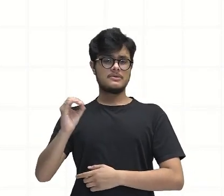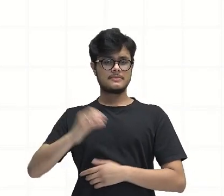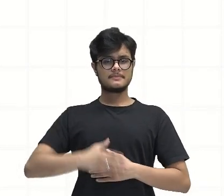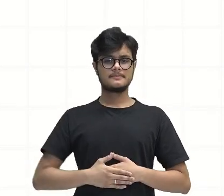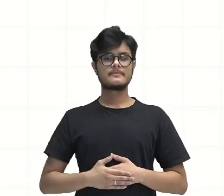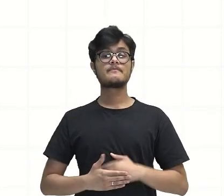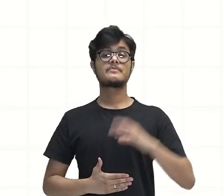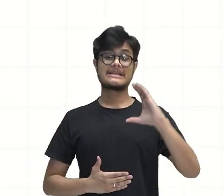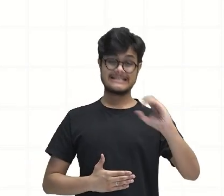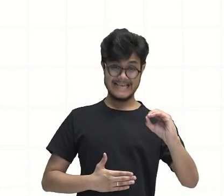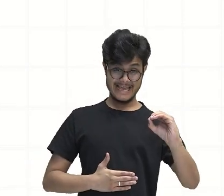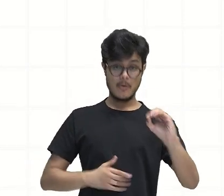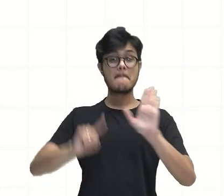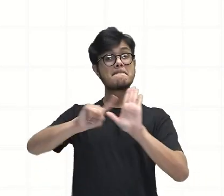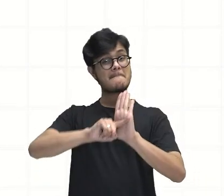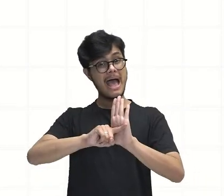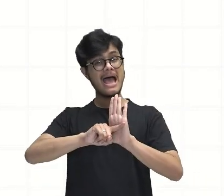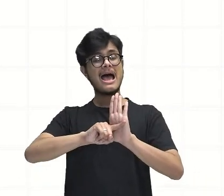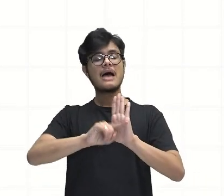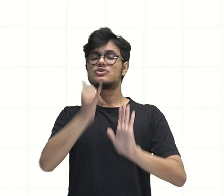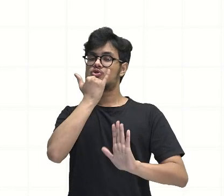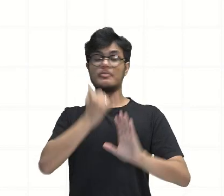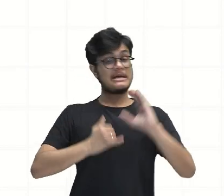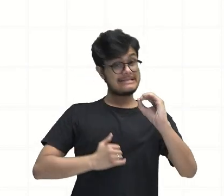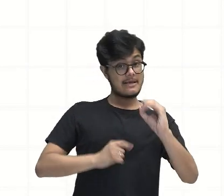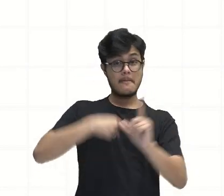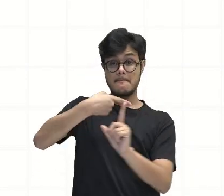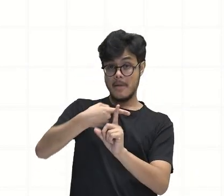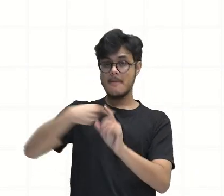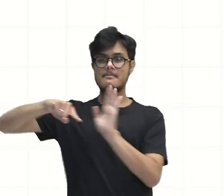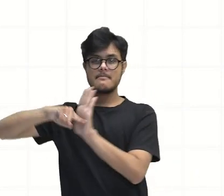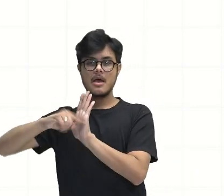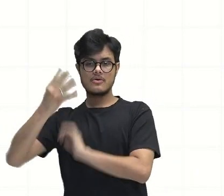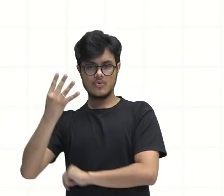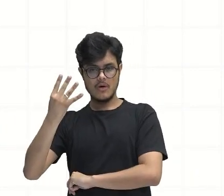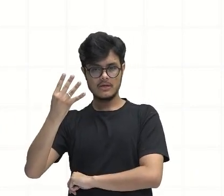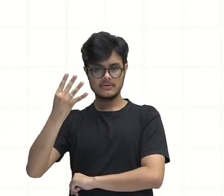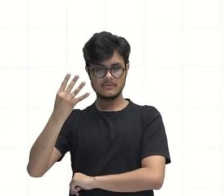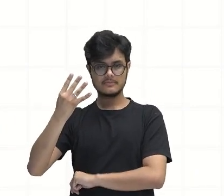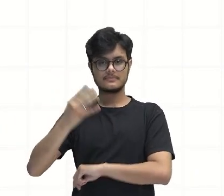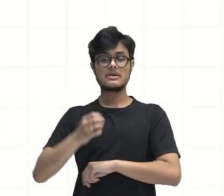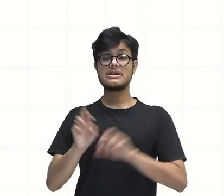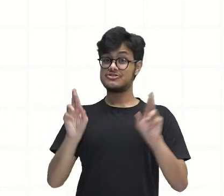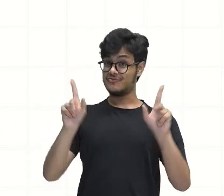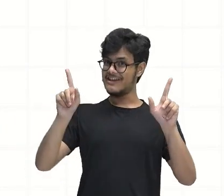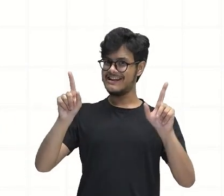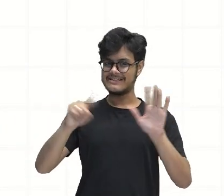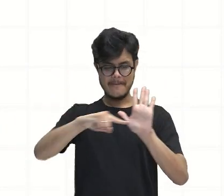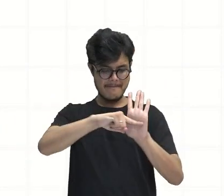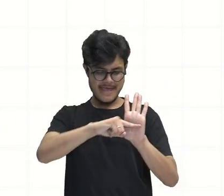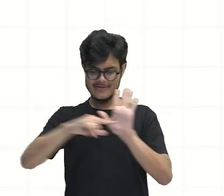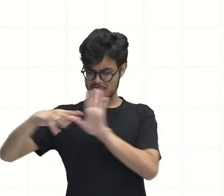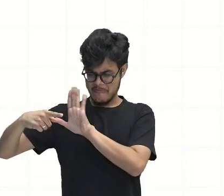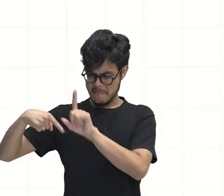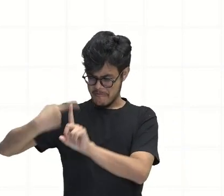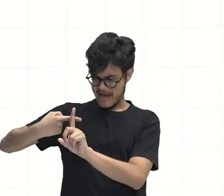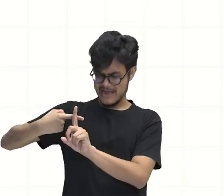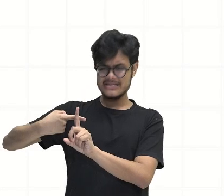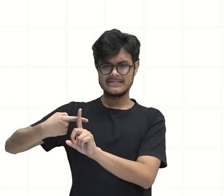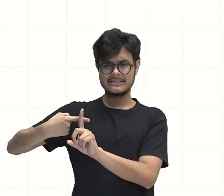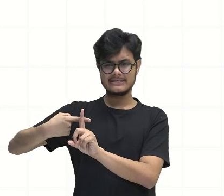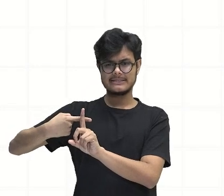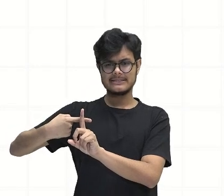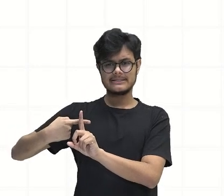E 0 mais menos 4, né? Então, esse mais menos aqui, ó, são sinais diferentes. né? Sinais diferentes,